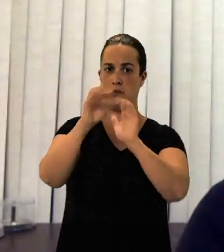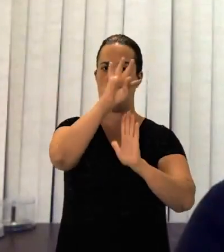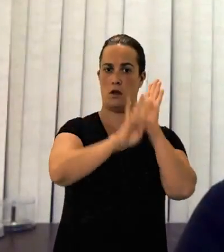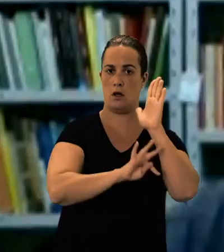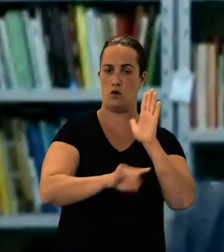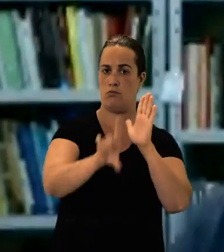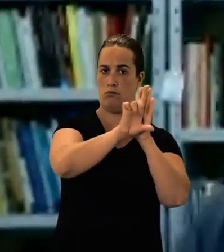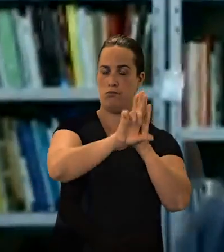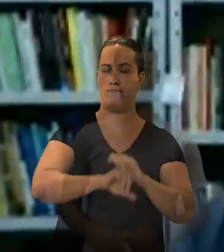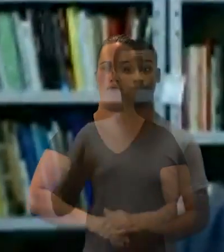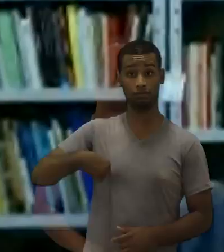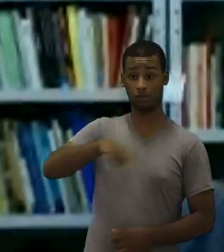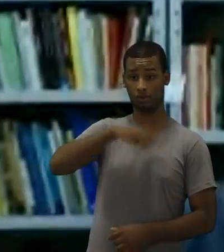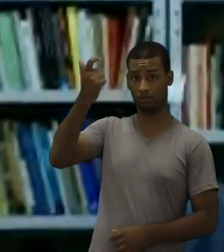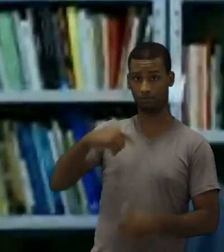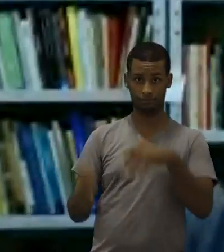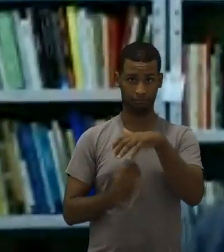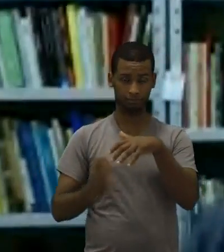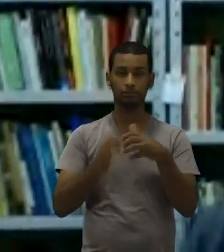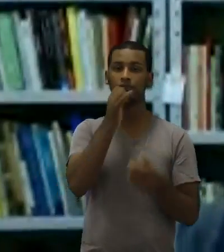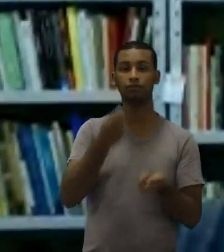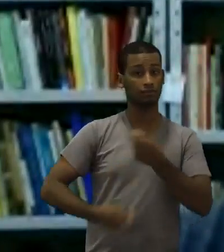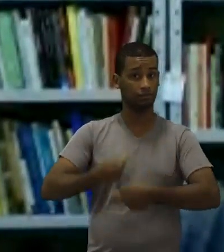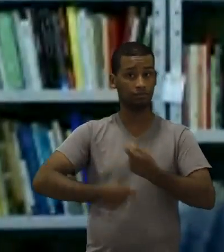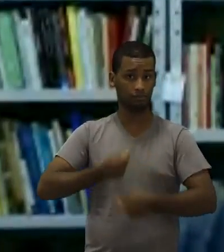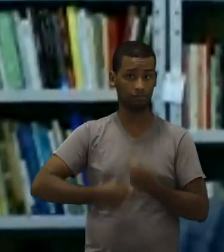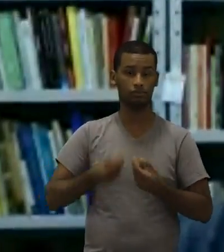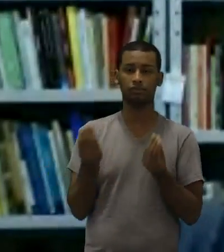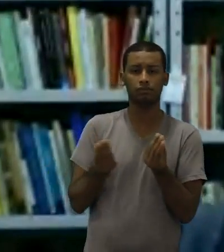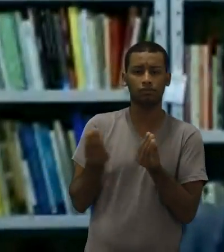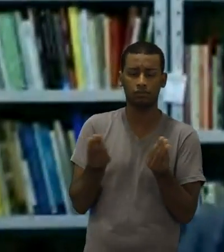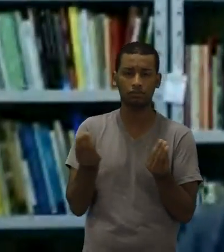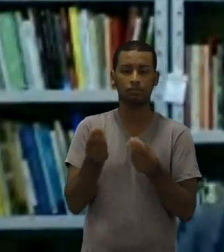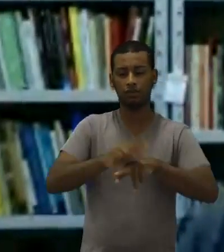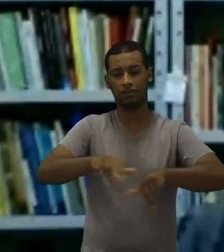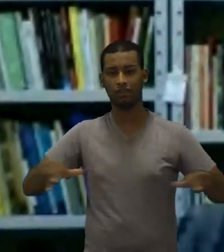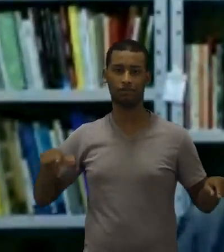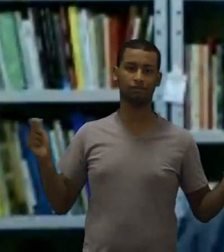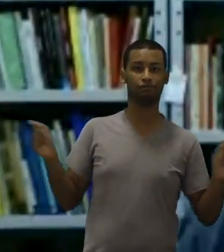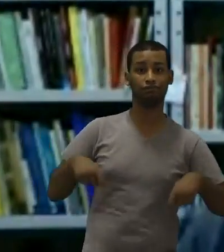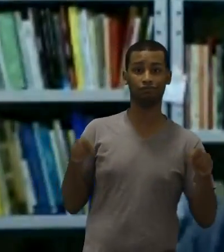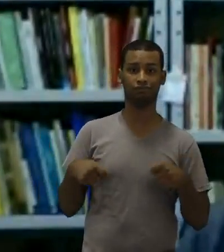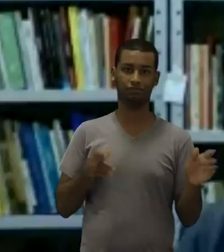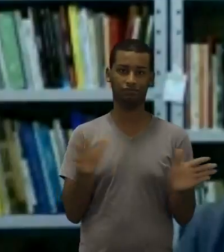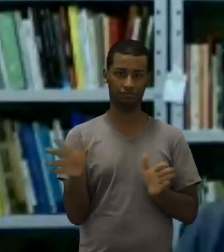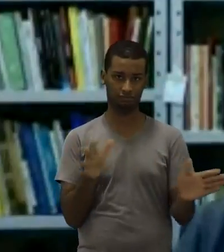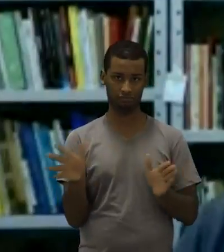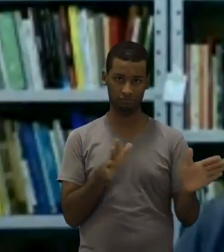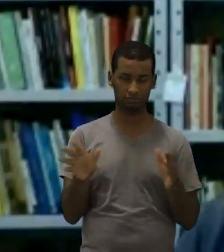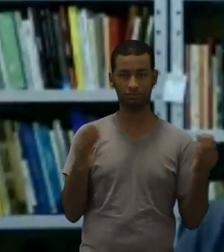texto legal. Do nosso caso, a gente administra todas as várias possibilidades de